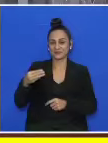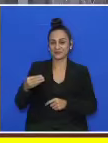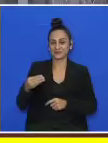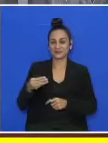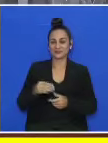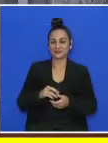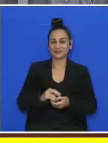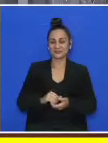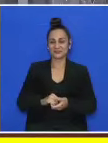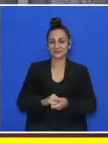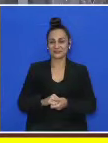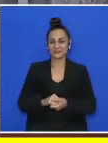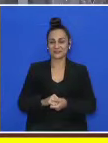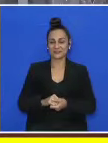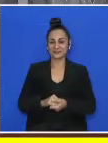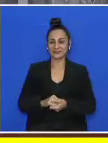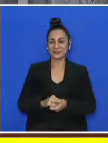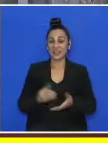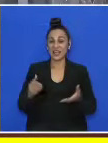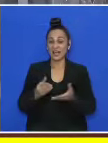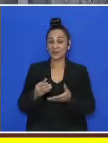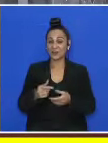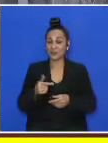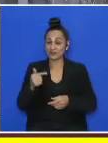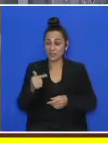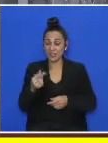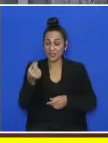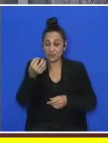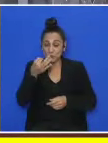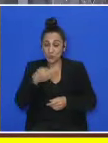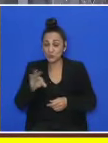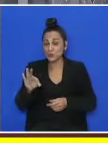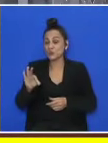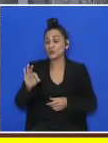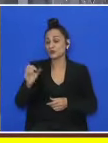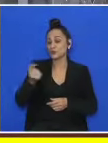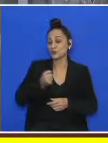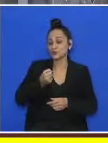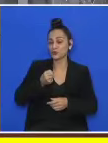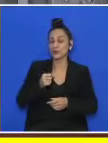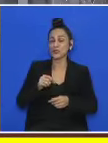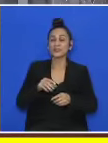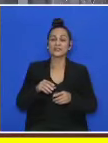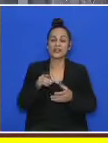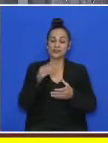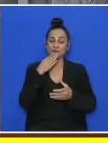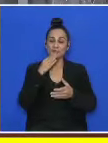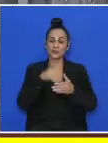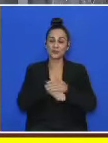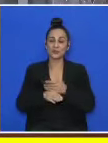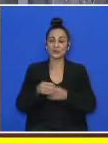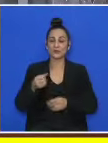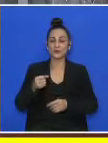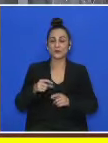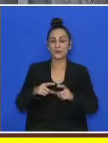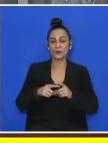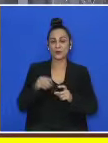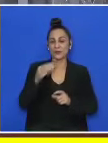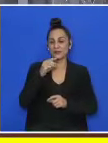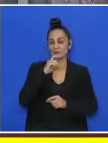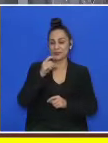número 33. Agora, o sétimo e último número da Time Mania. Bola verde, número